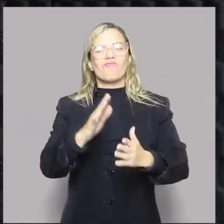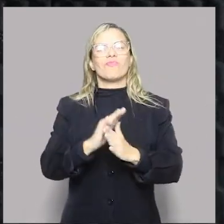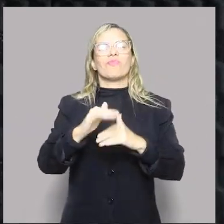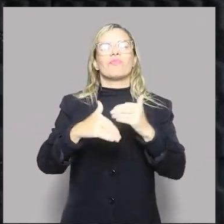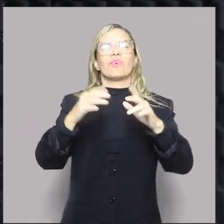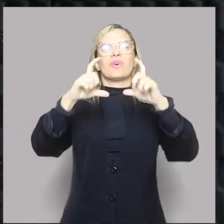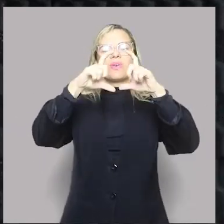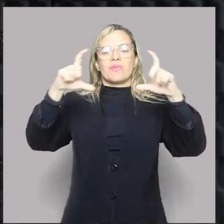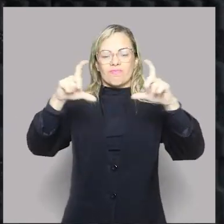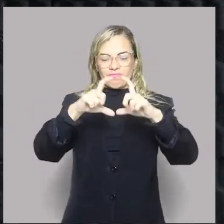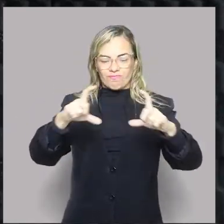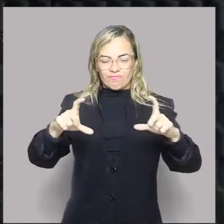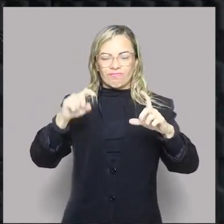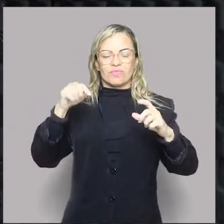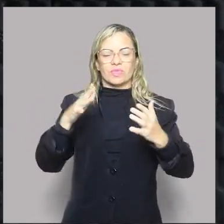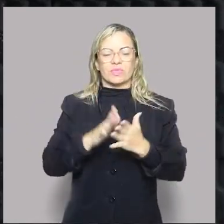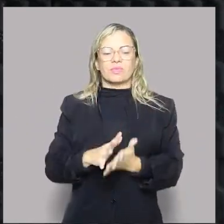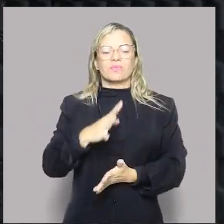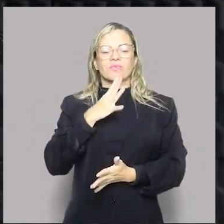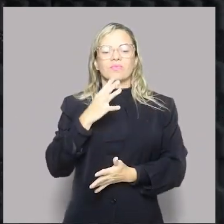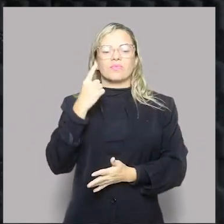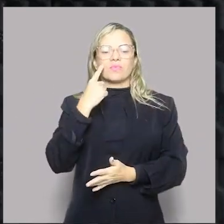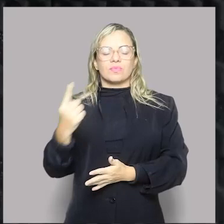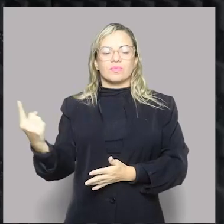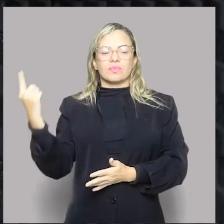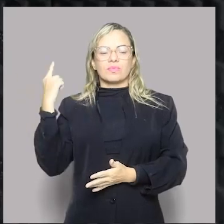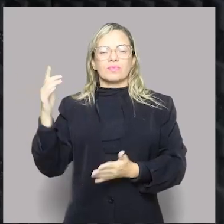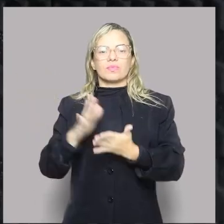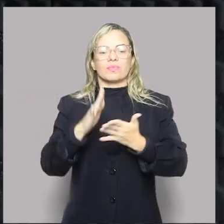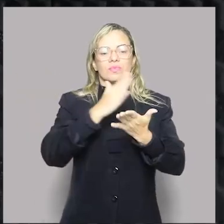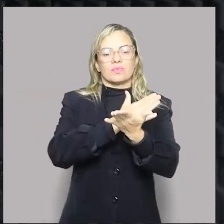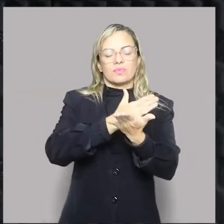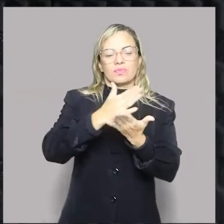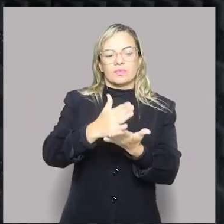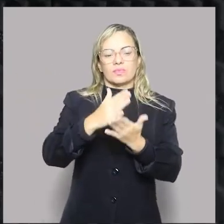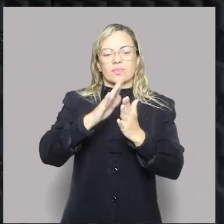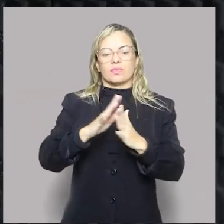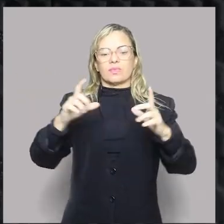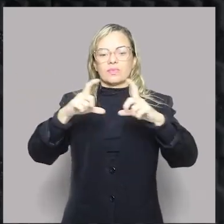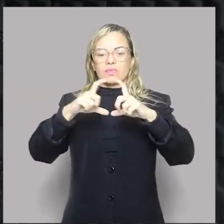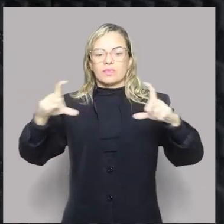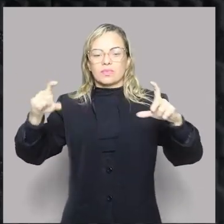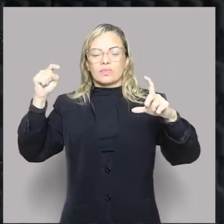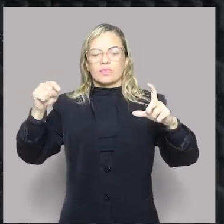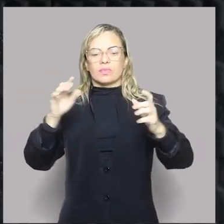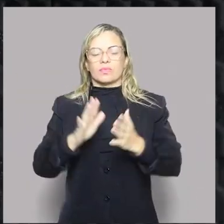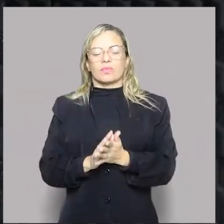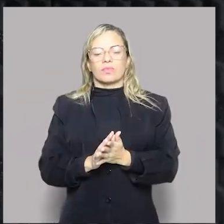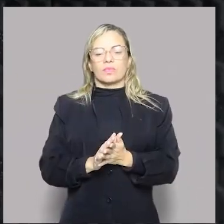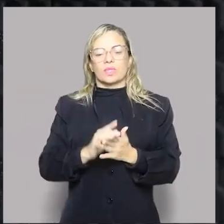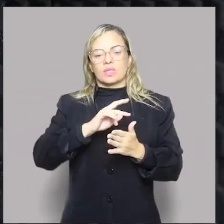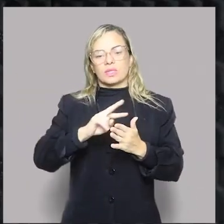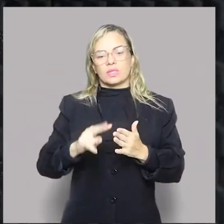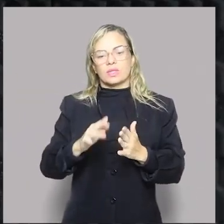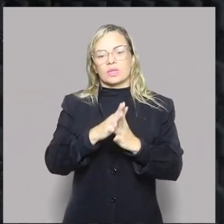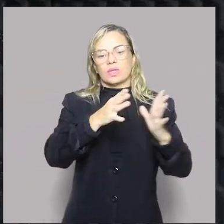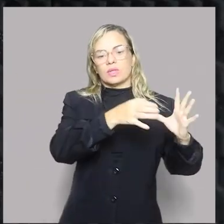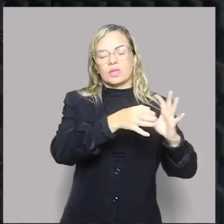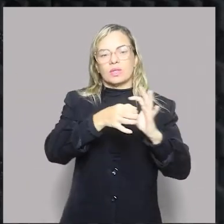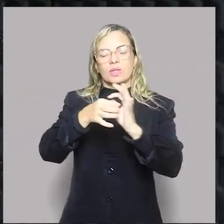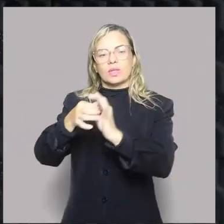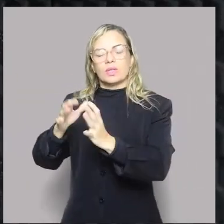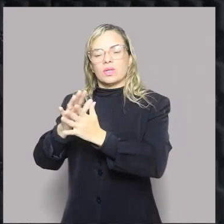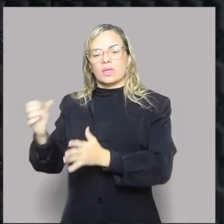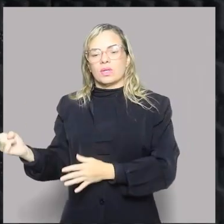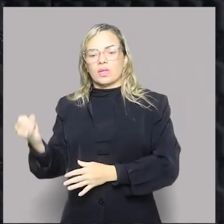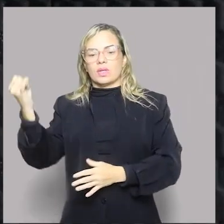7 a 8 linhas também e a conclusão de 6 a 7 aí, perfazendo um total de 30